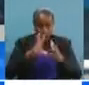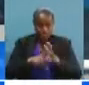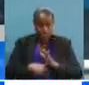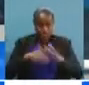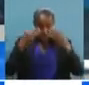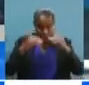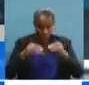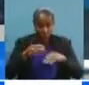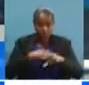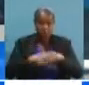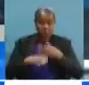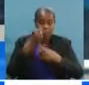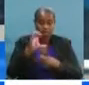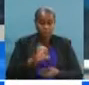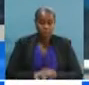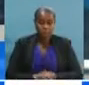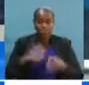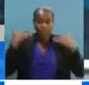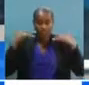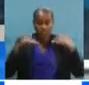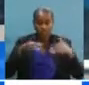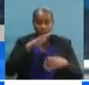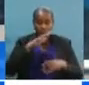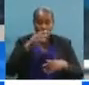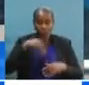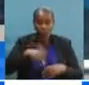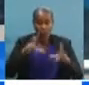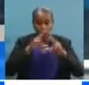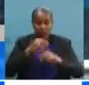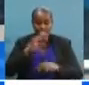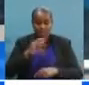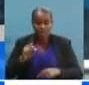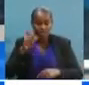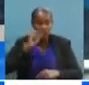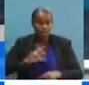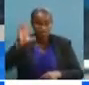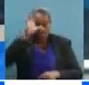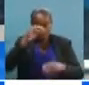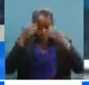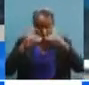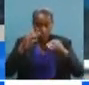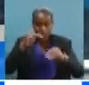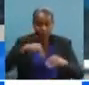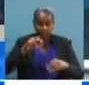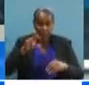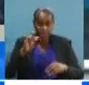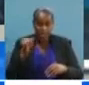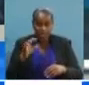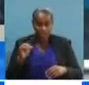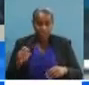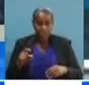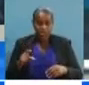projeto educativo implementado no país. A informação foi avançada em Porto Novo, Santo Antão, pela ministra da Educação, Maritza Rosabal, durante